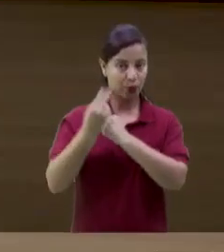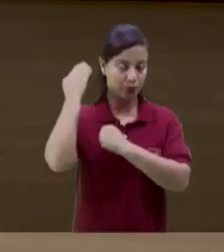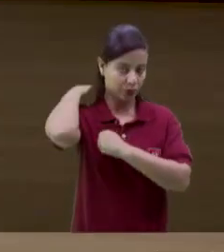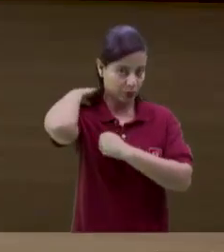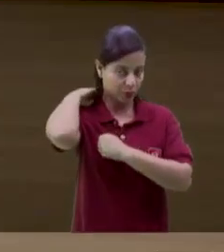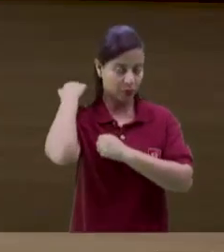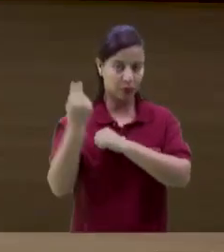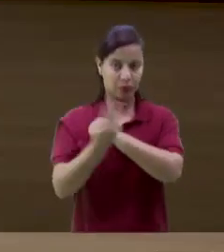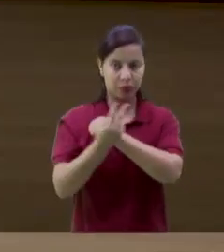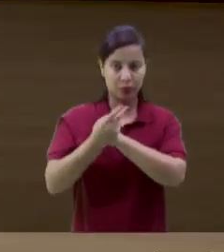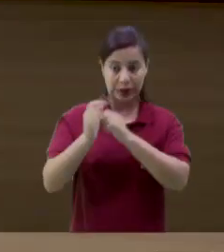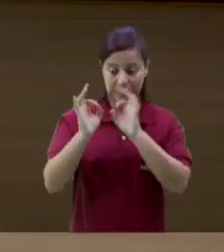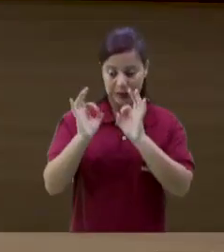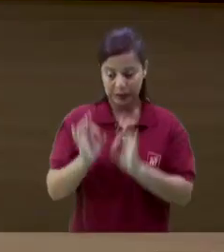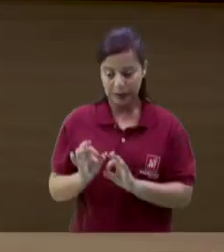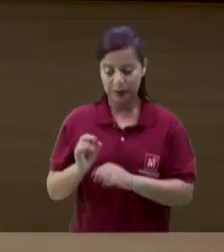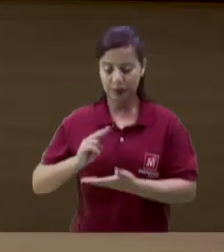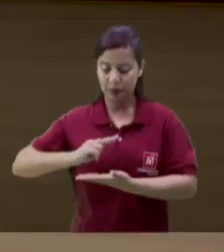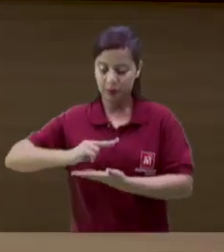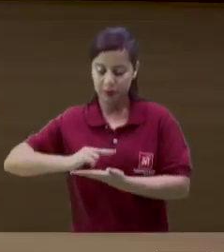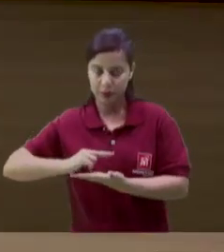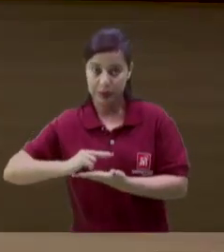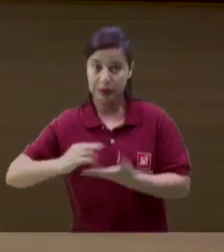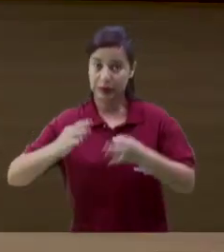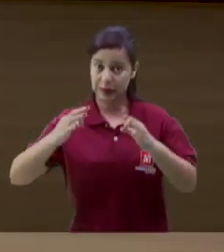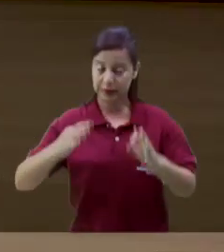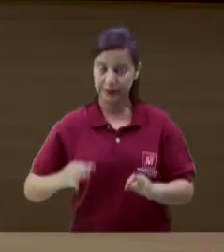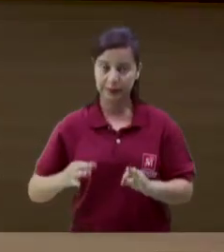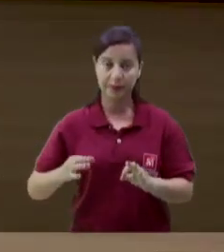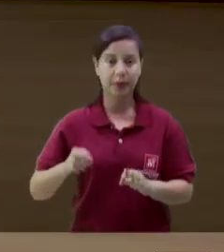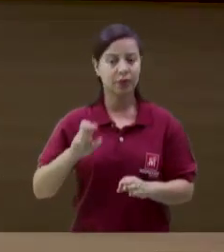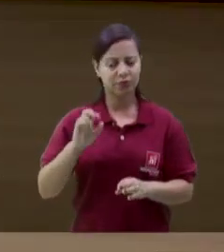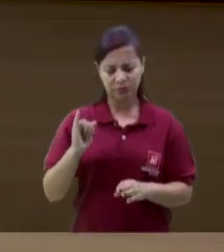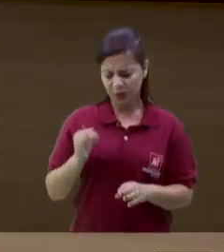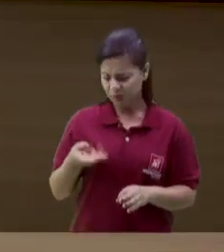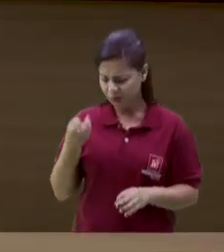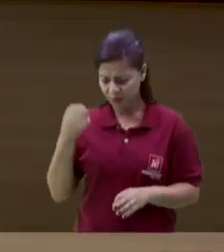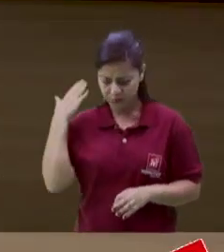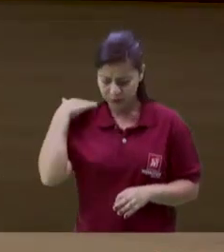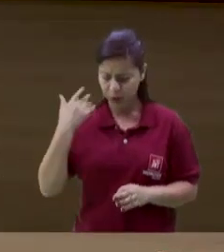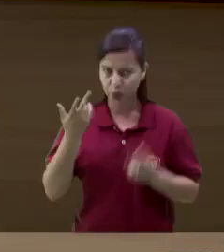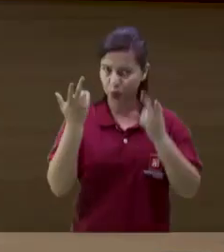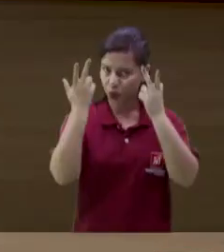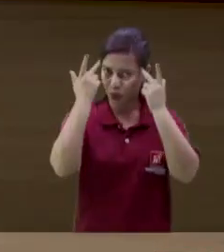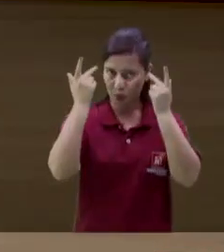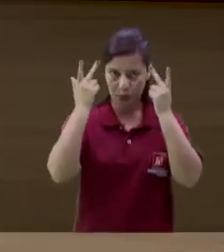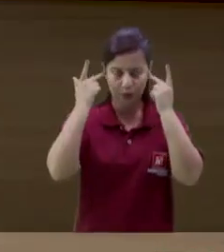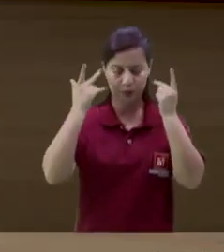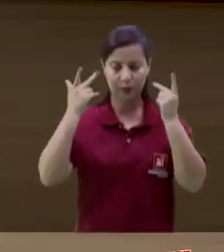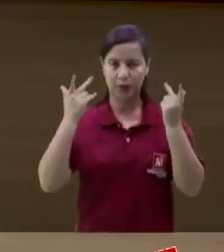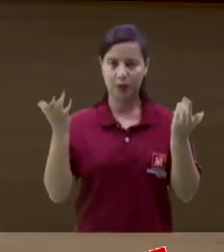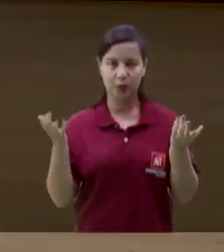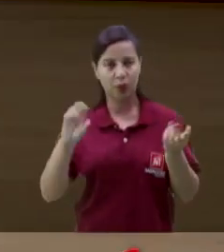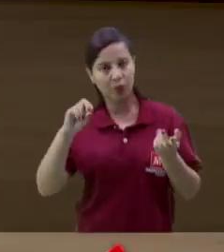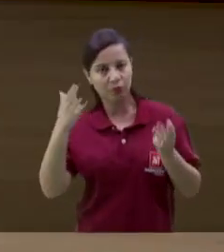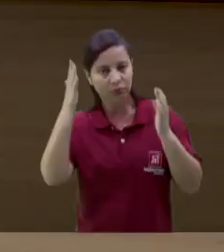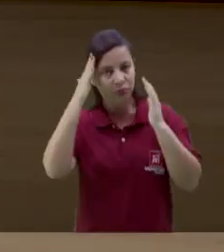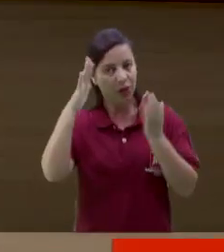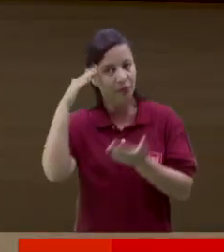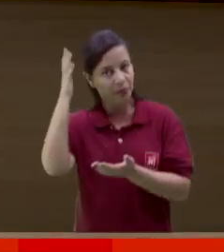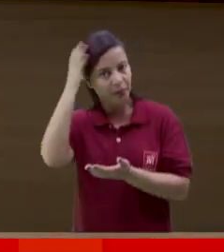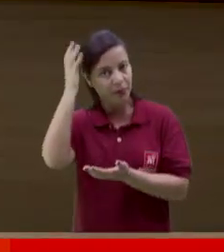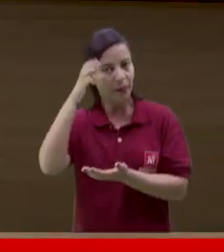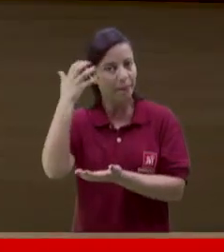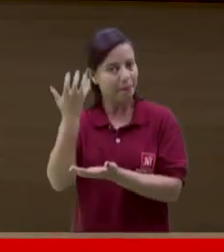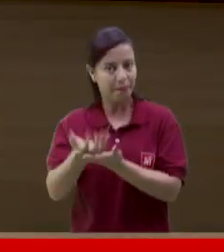se eu presenciei e tenho certeza que não teve comprometimento a nível cervical ou craniano, eu